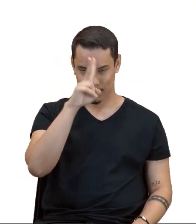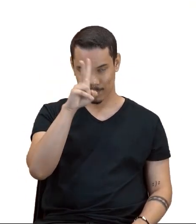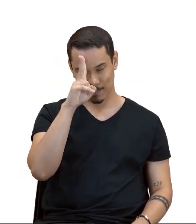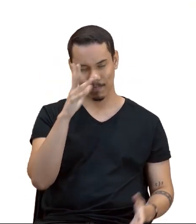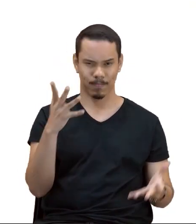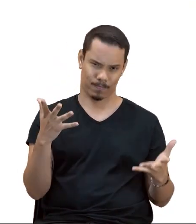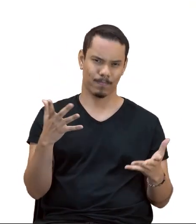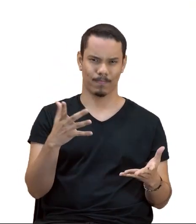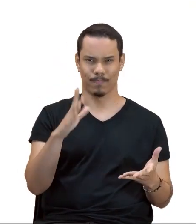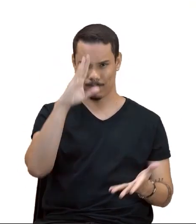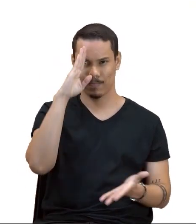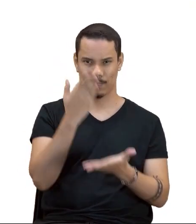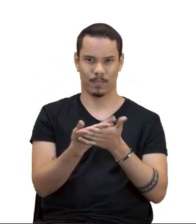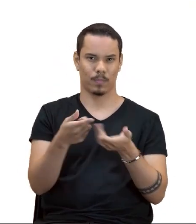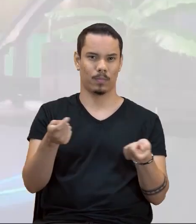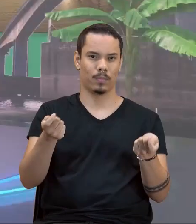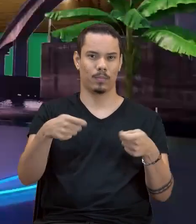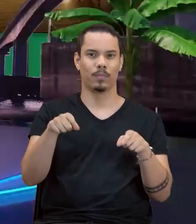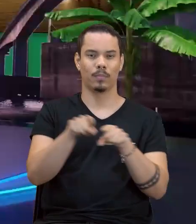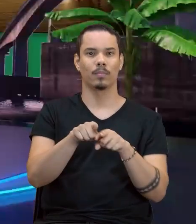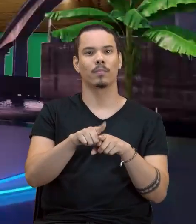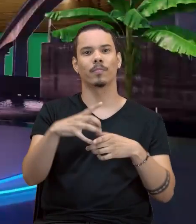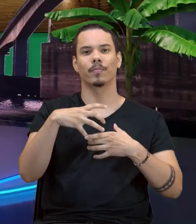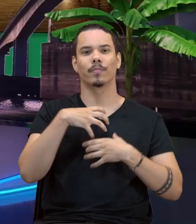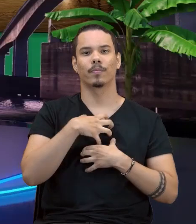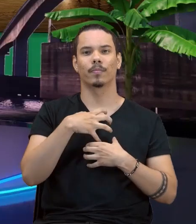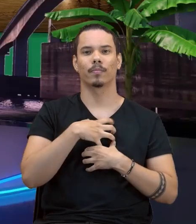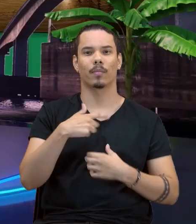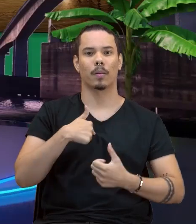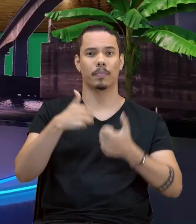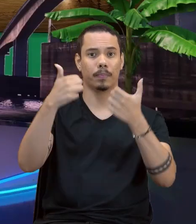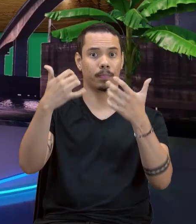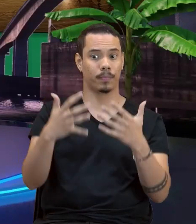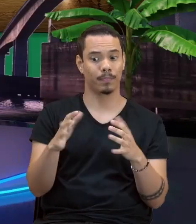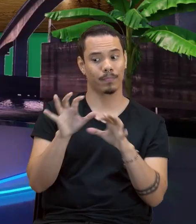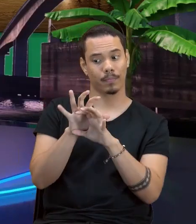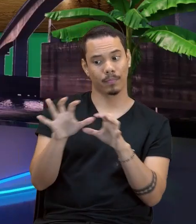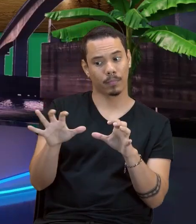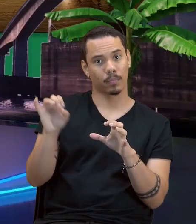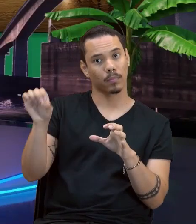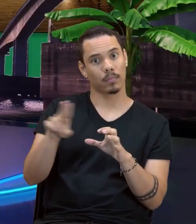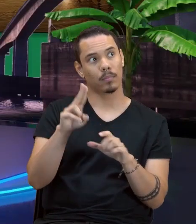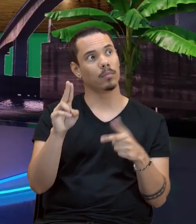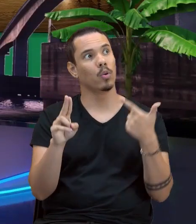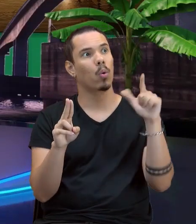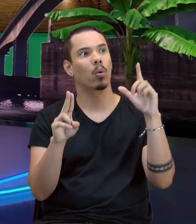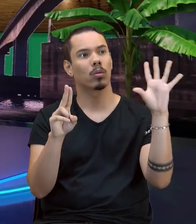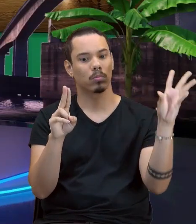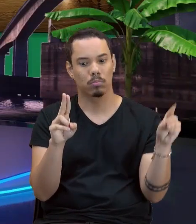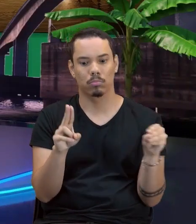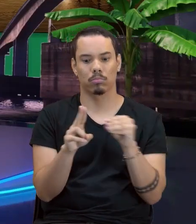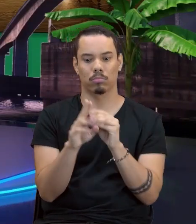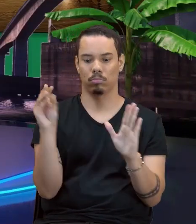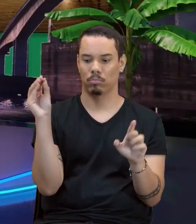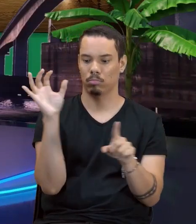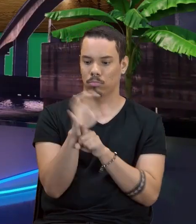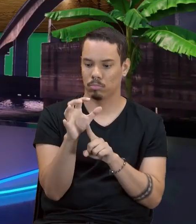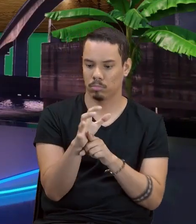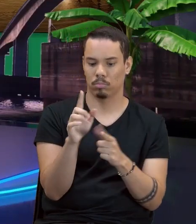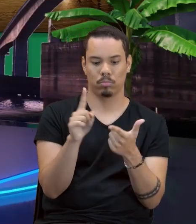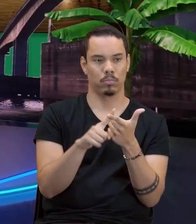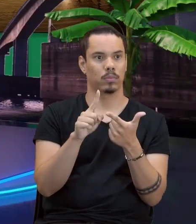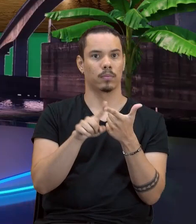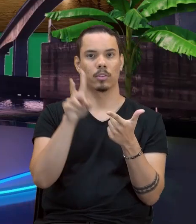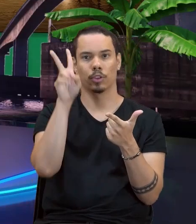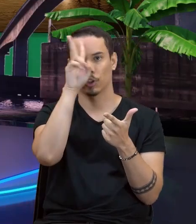Lembraram e assim, de uma forma como você falou, assim, não citou dessa forma, lembrou da questão dos impactos, até mesmo na questão histórica, que era